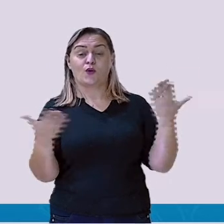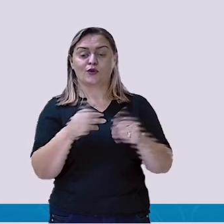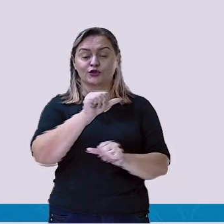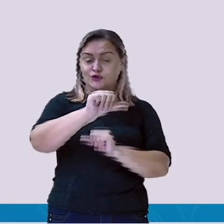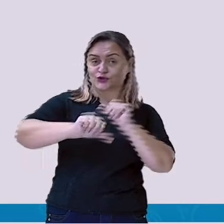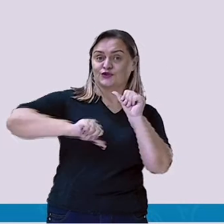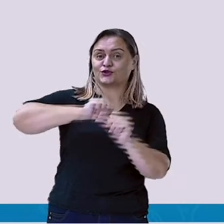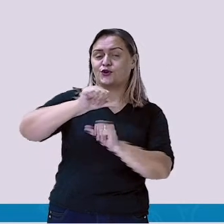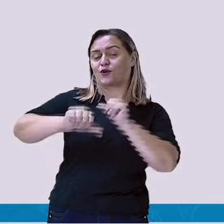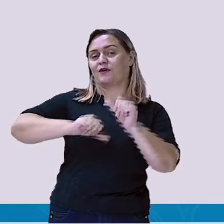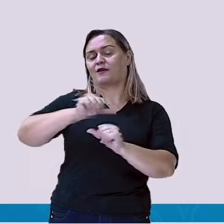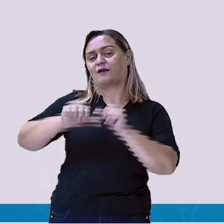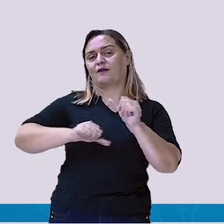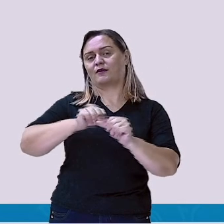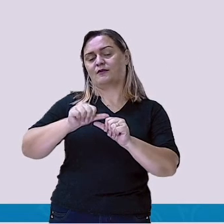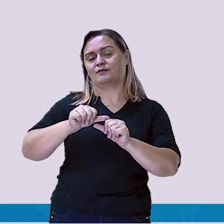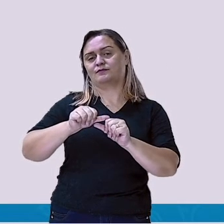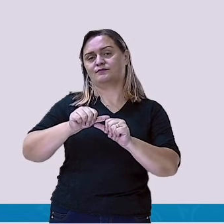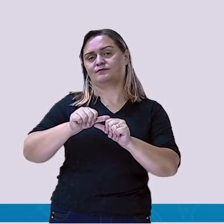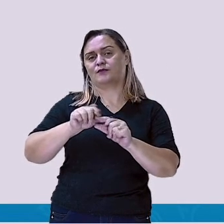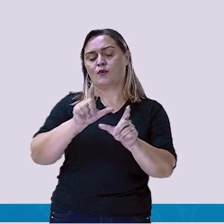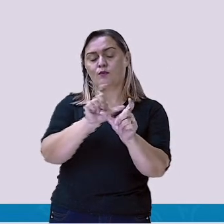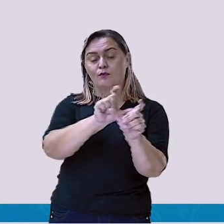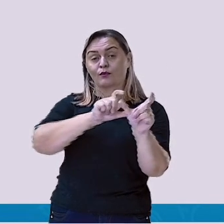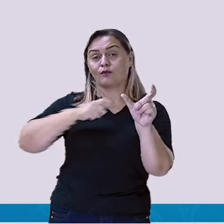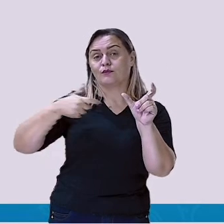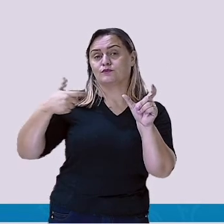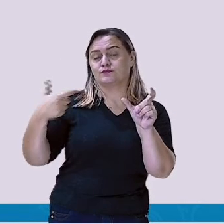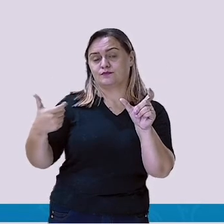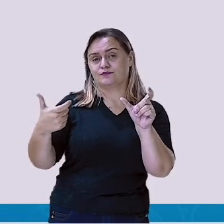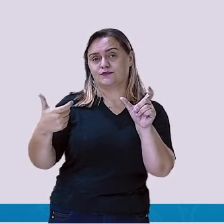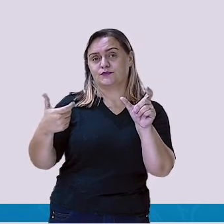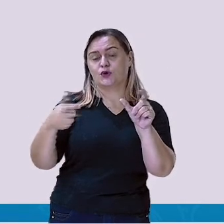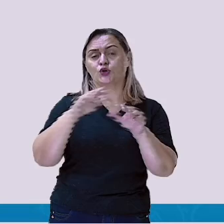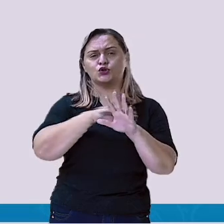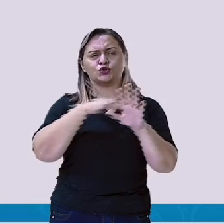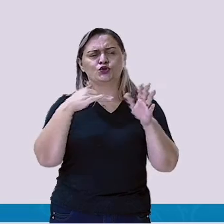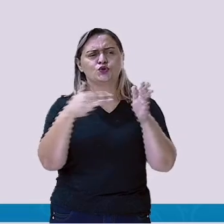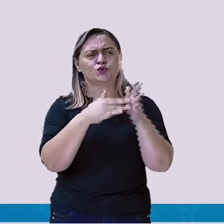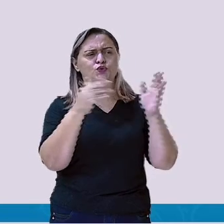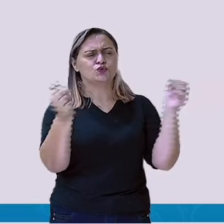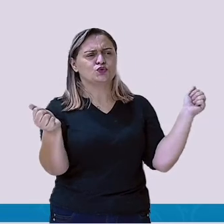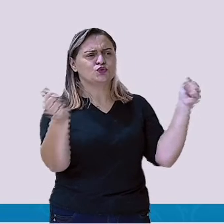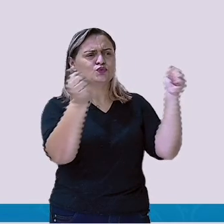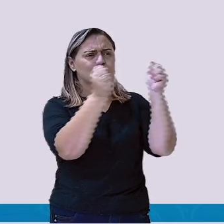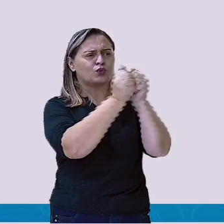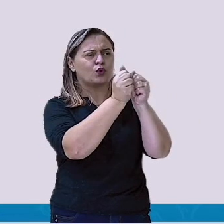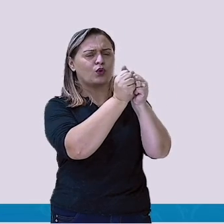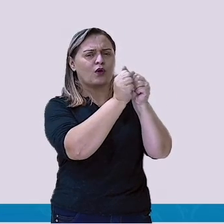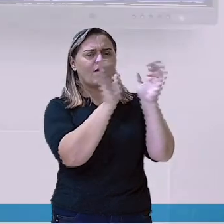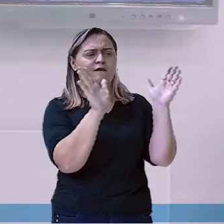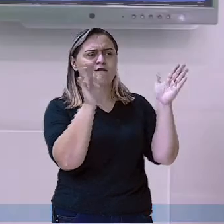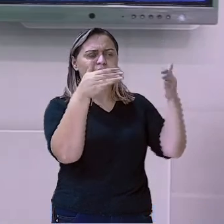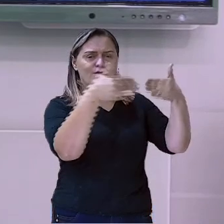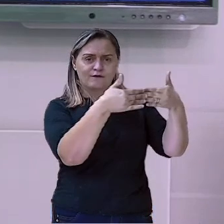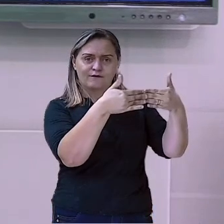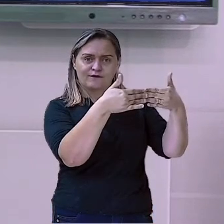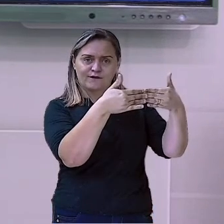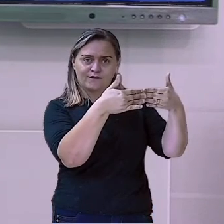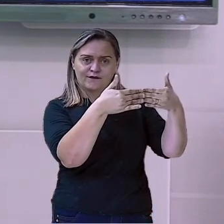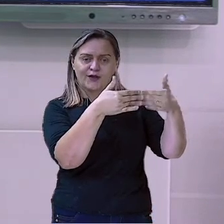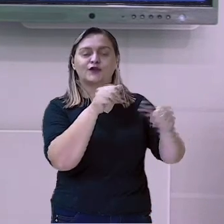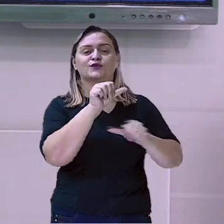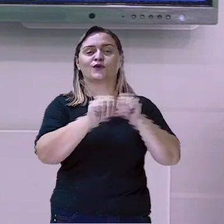a palavra aberta pelo antônimo, ficando todas as janelas estão fechadas. No caso,